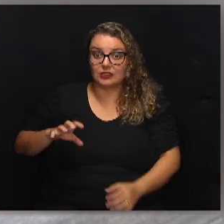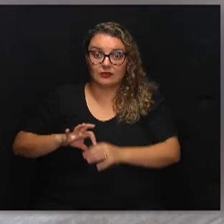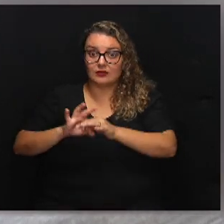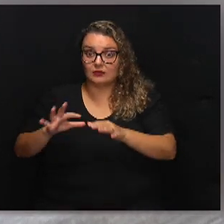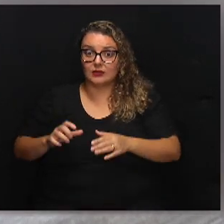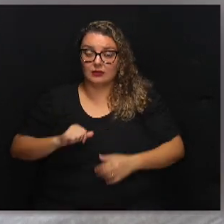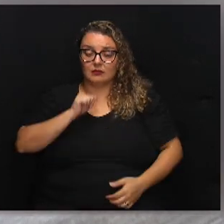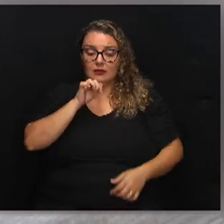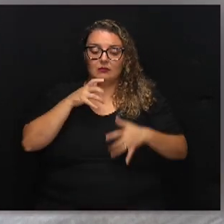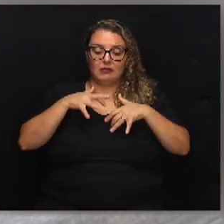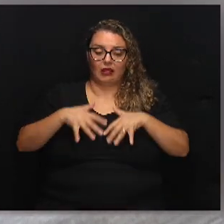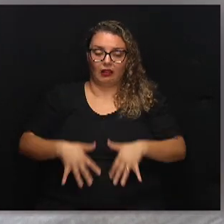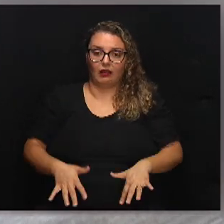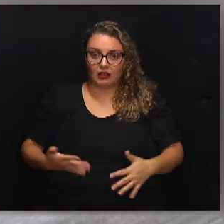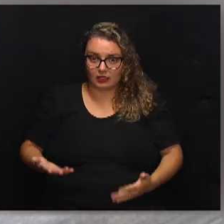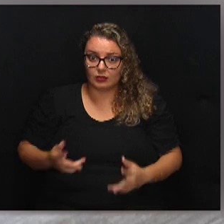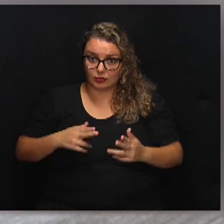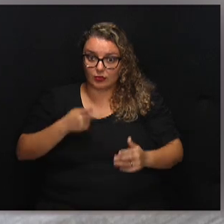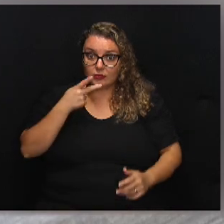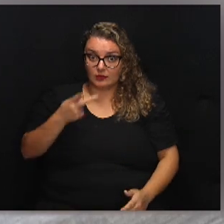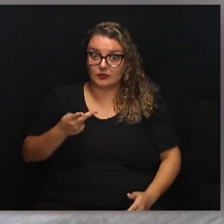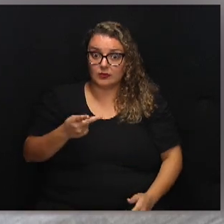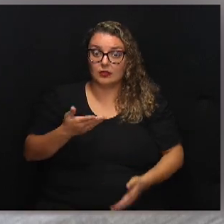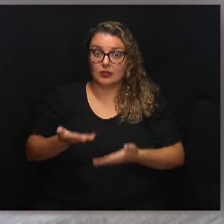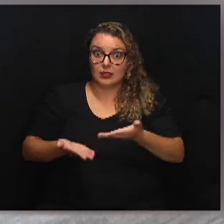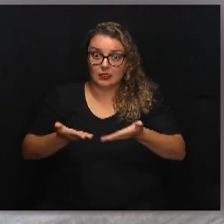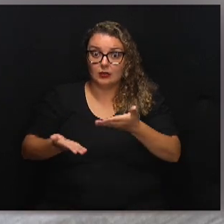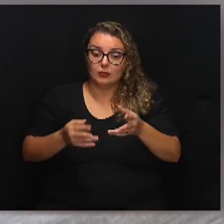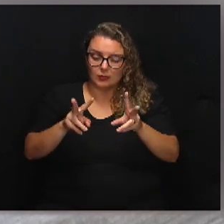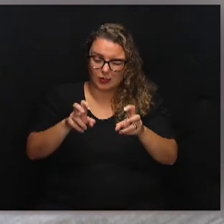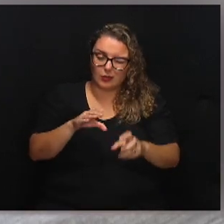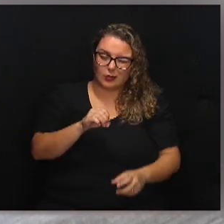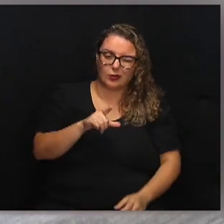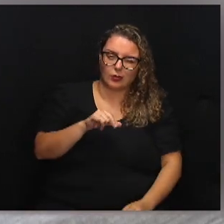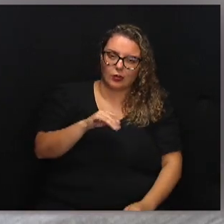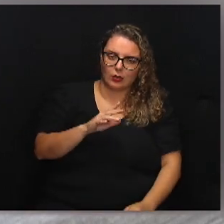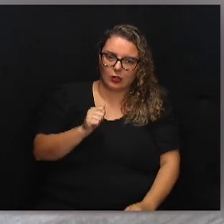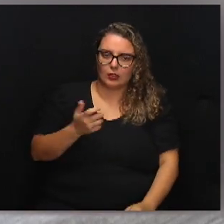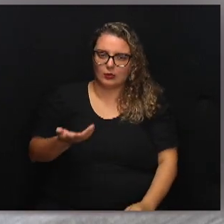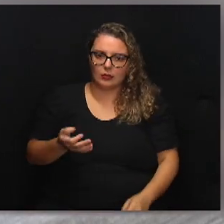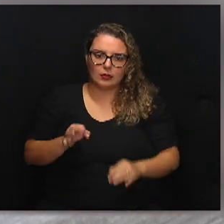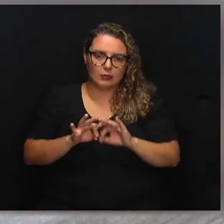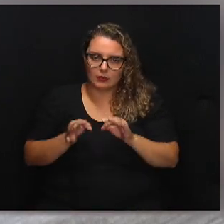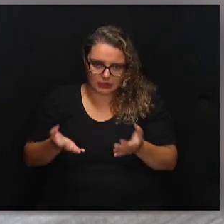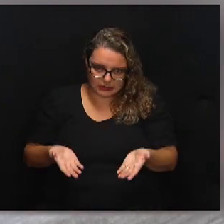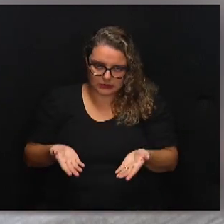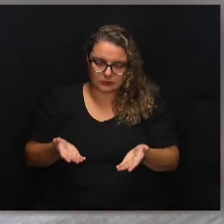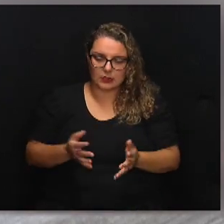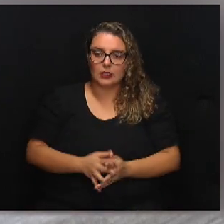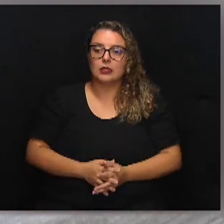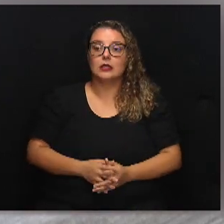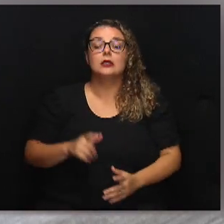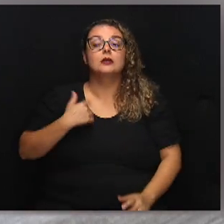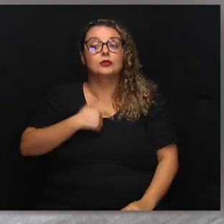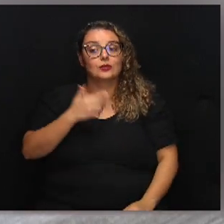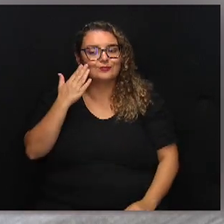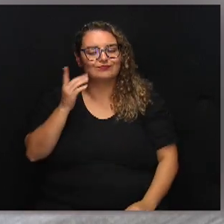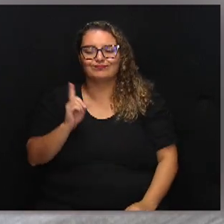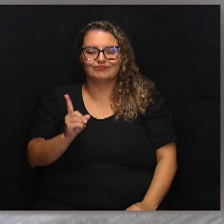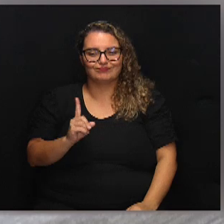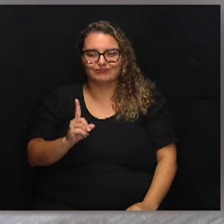porque as pessoas, né, como eu disse inicialmente, tratam, abre aspas, como sendo uma simples cólica, e a gente sabe que não é